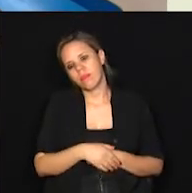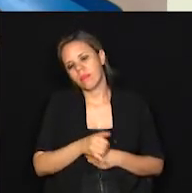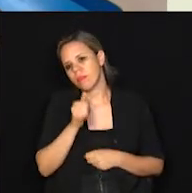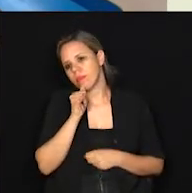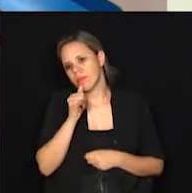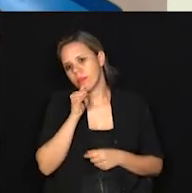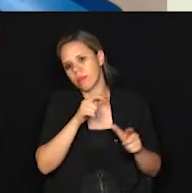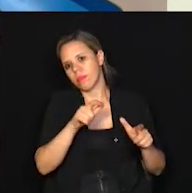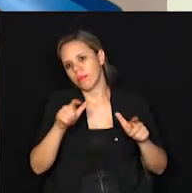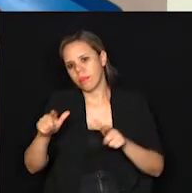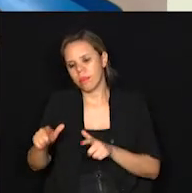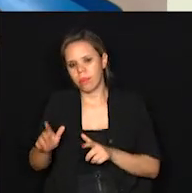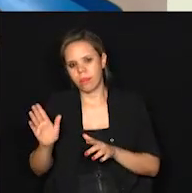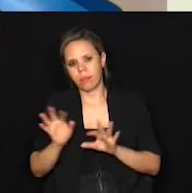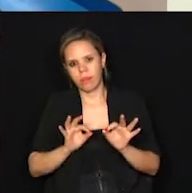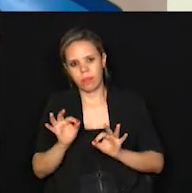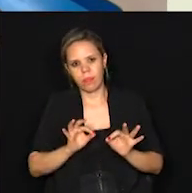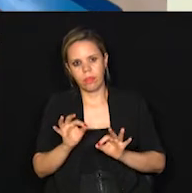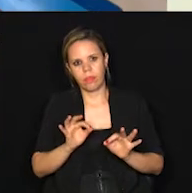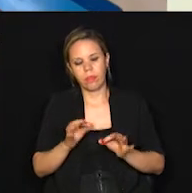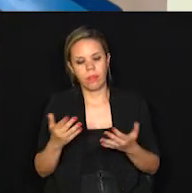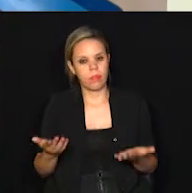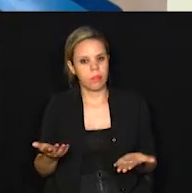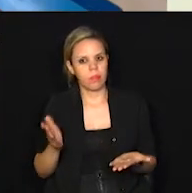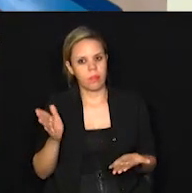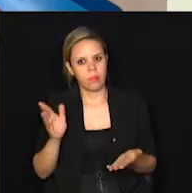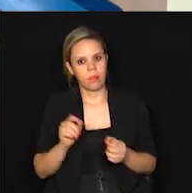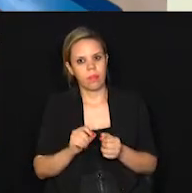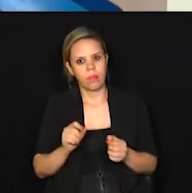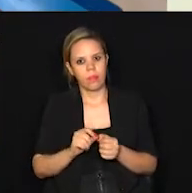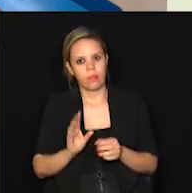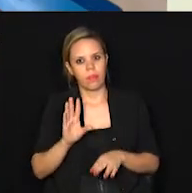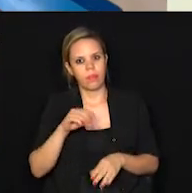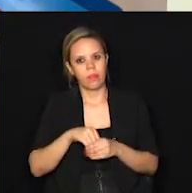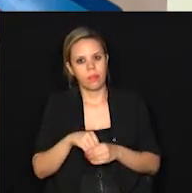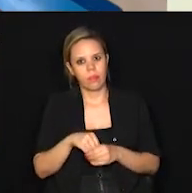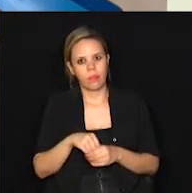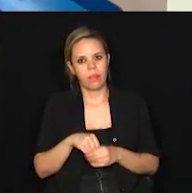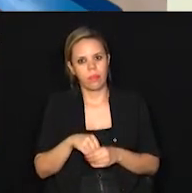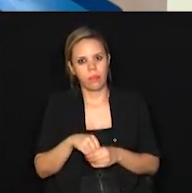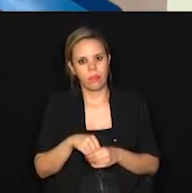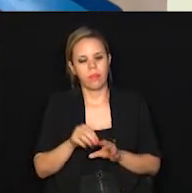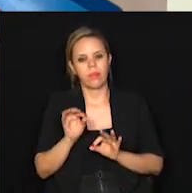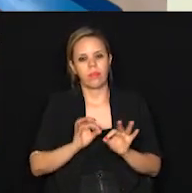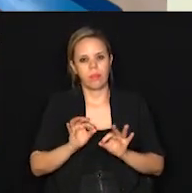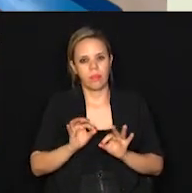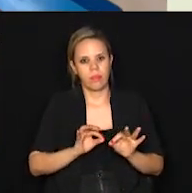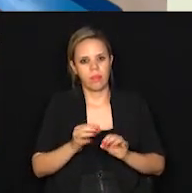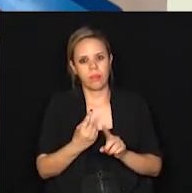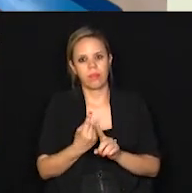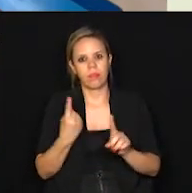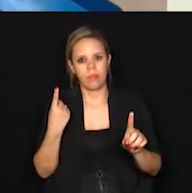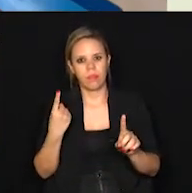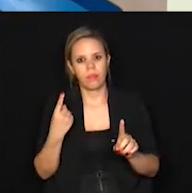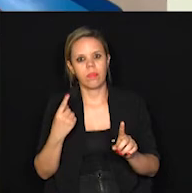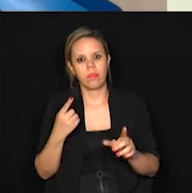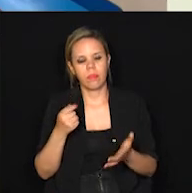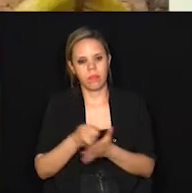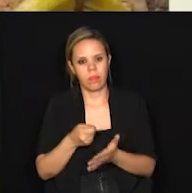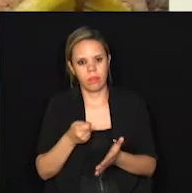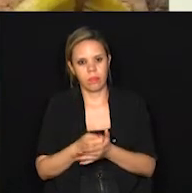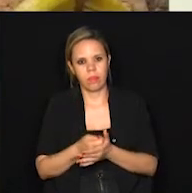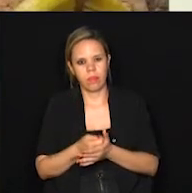nem a 20 crianças, dado, inclusive, o número de contratos que nós perdemos desde o início da pandemia. Nós temos escolas